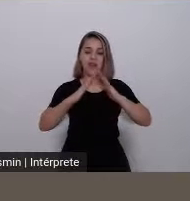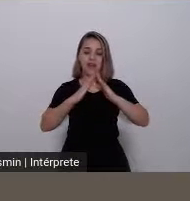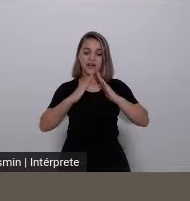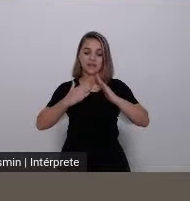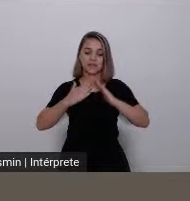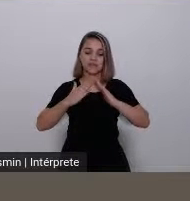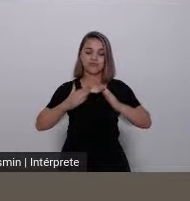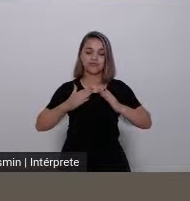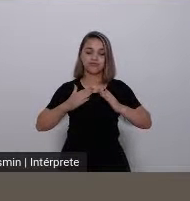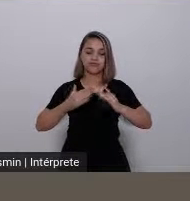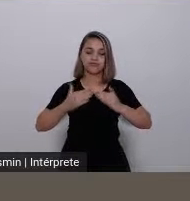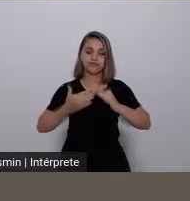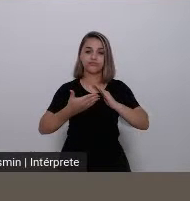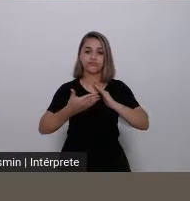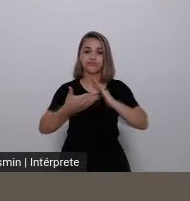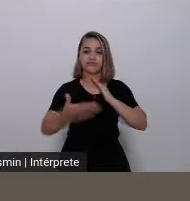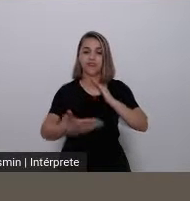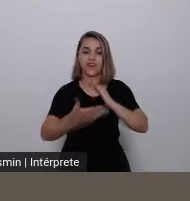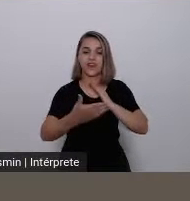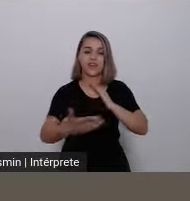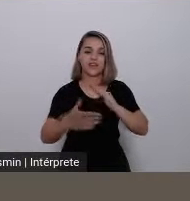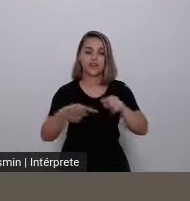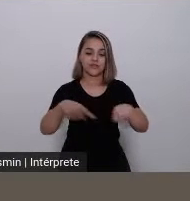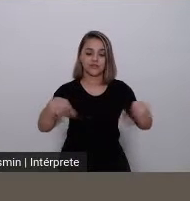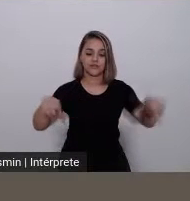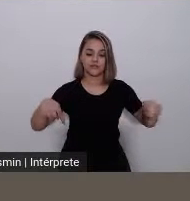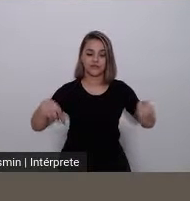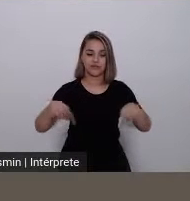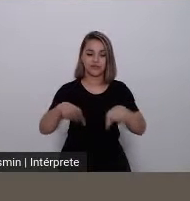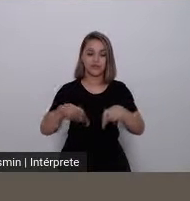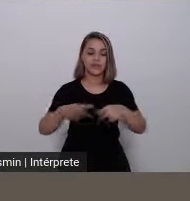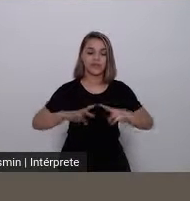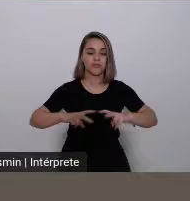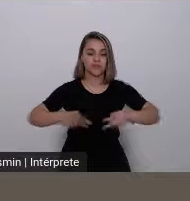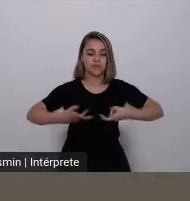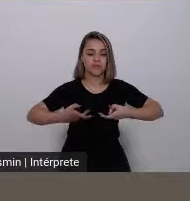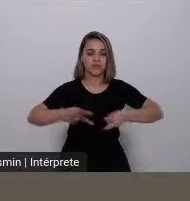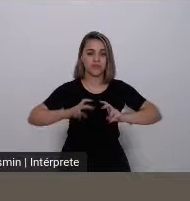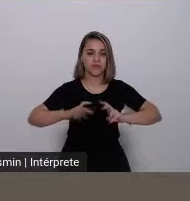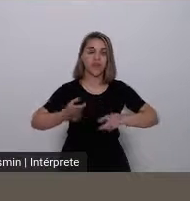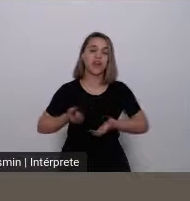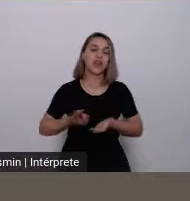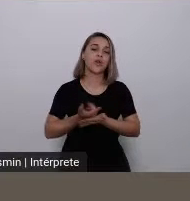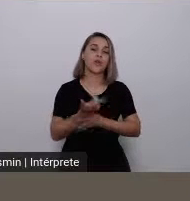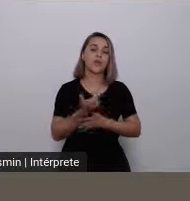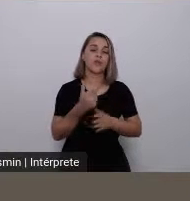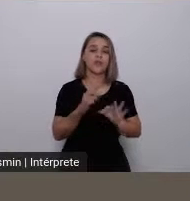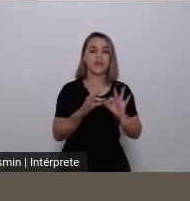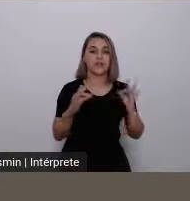de Ituperva, que o Oswald comprou da família da Tarsila quando eles se casaram.